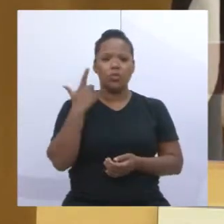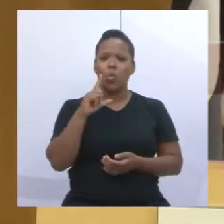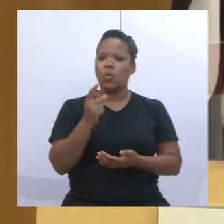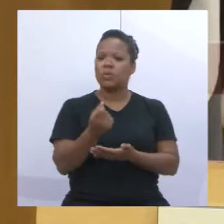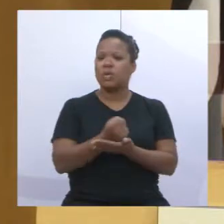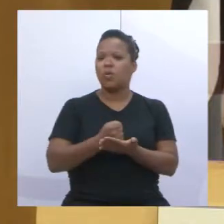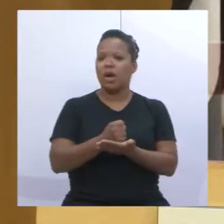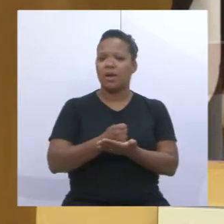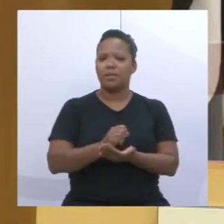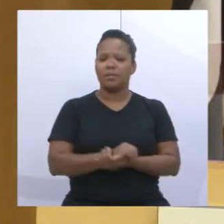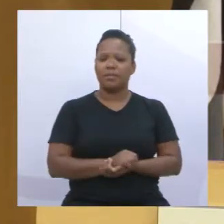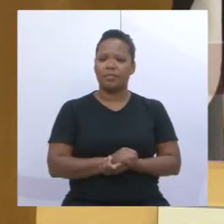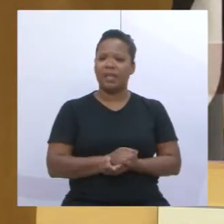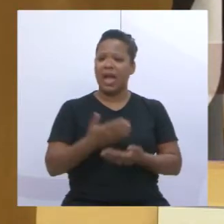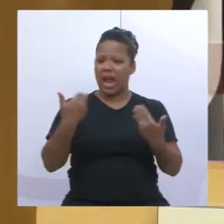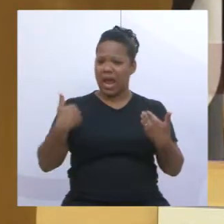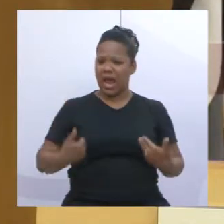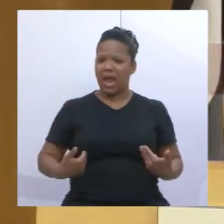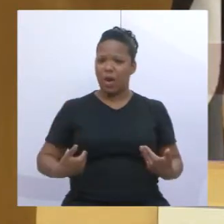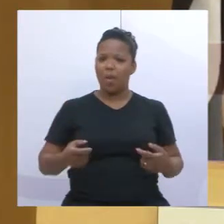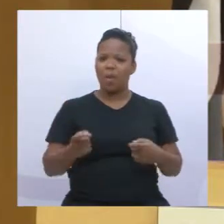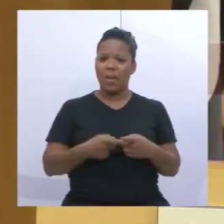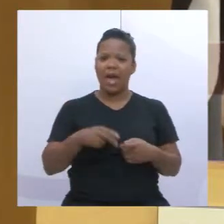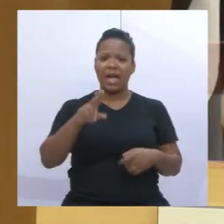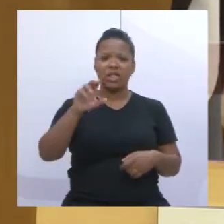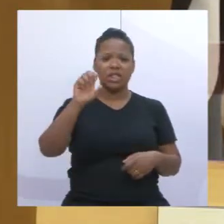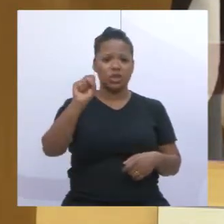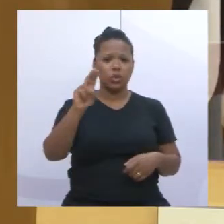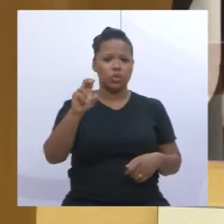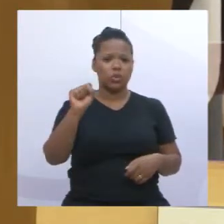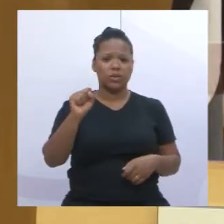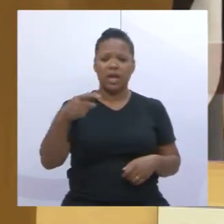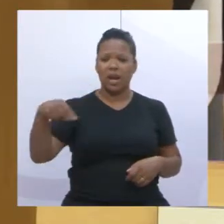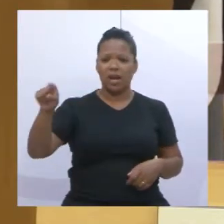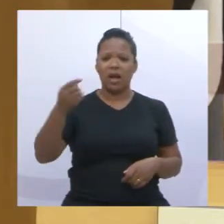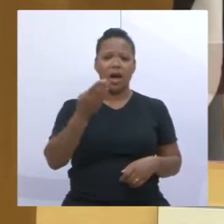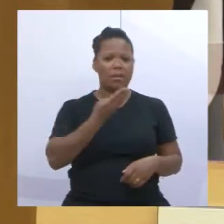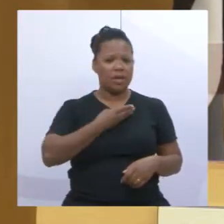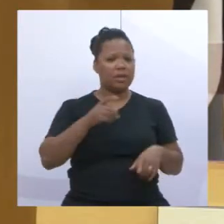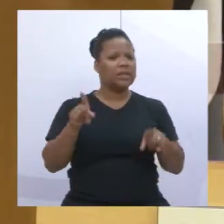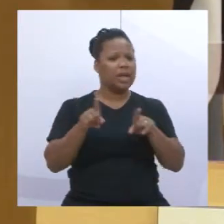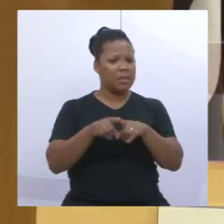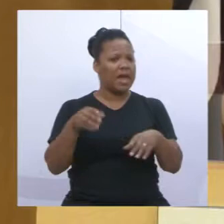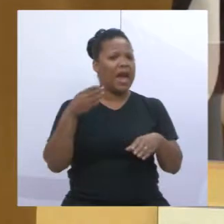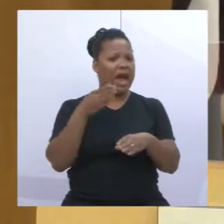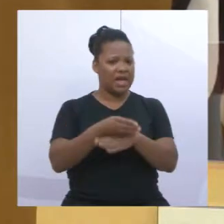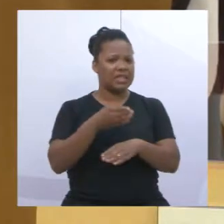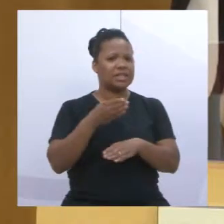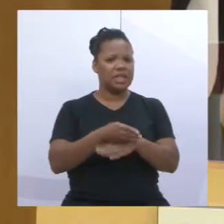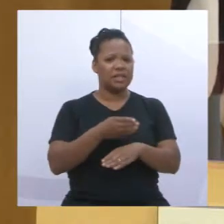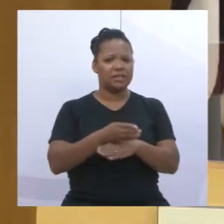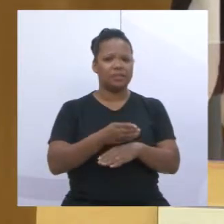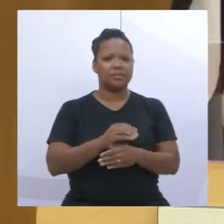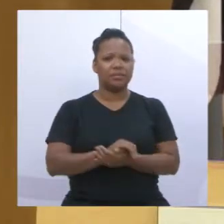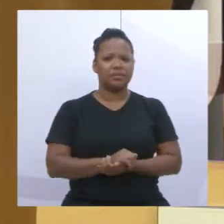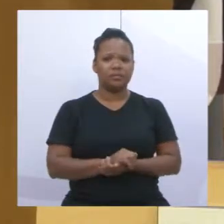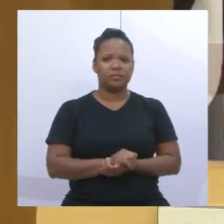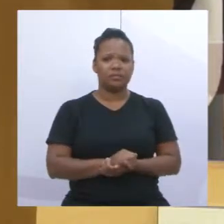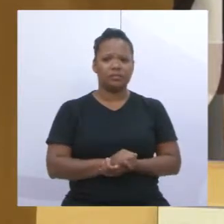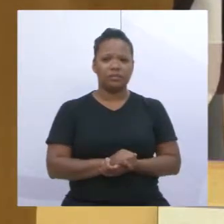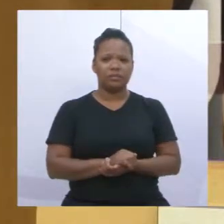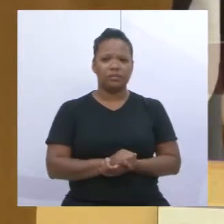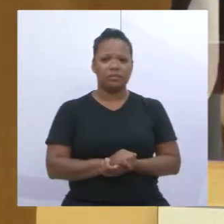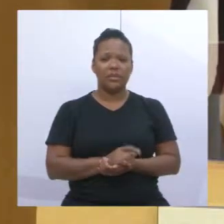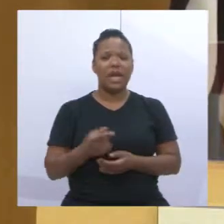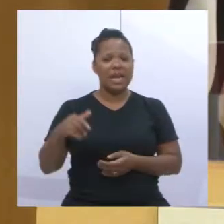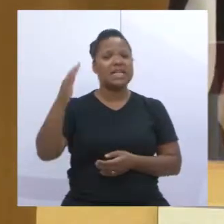medicamento. E eu, como médica do SUS, e os meus colegas que também atendem esses pacientes,